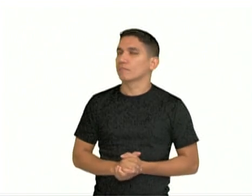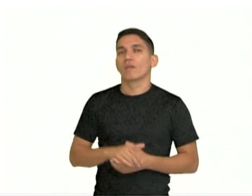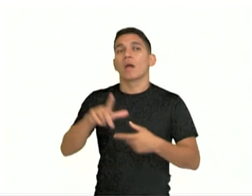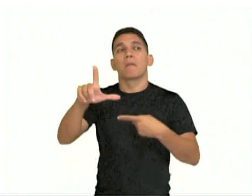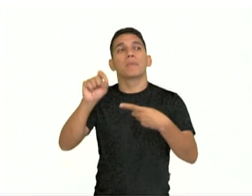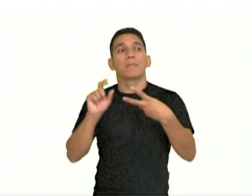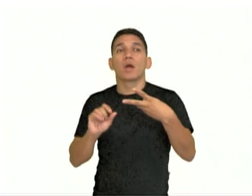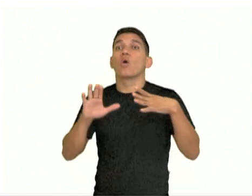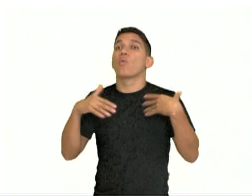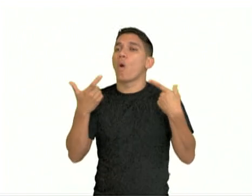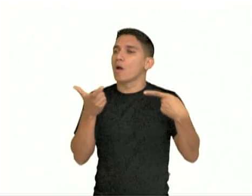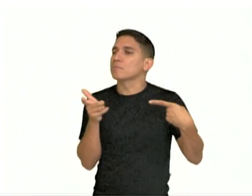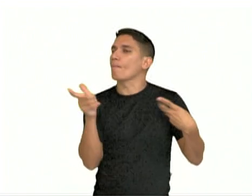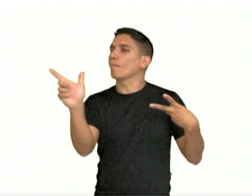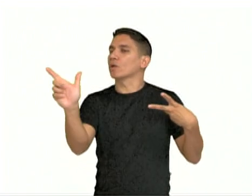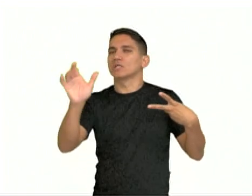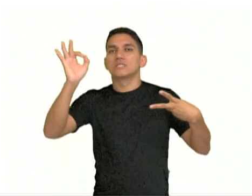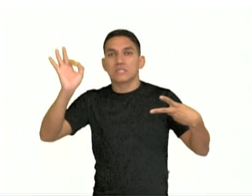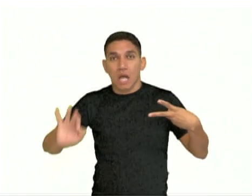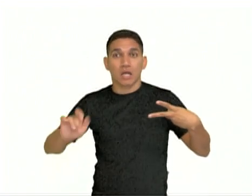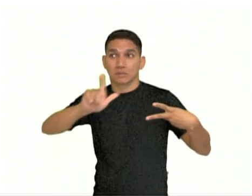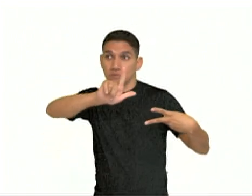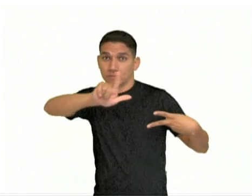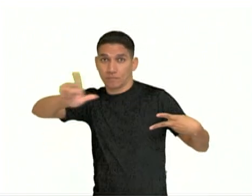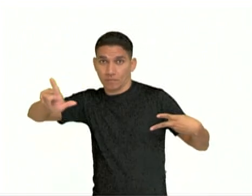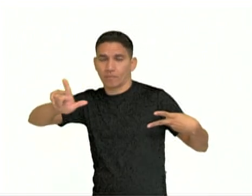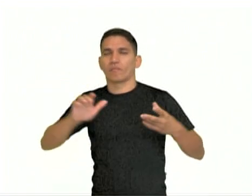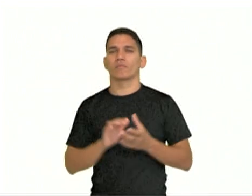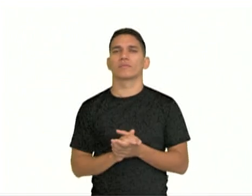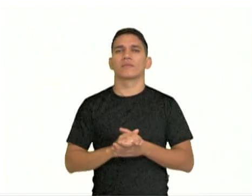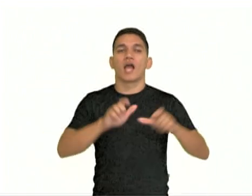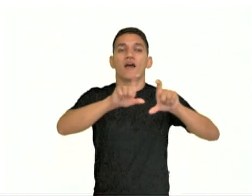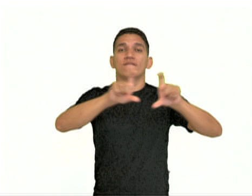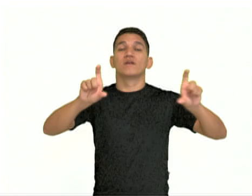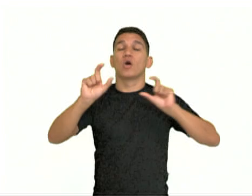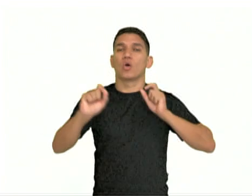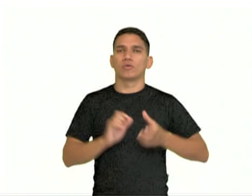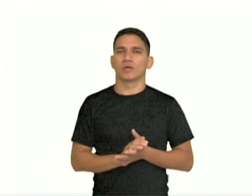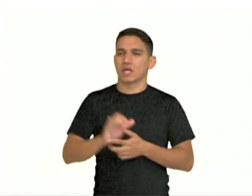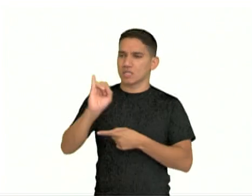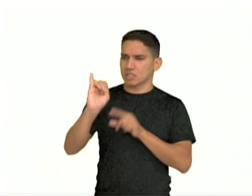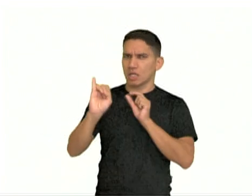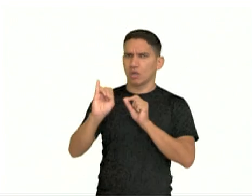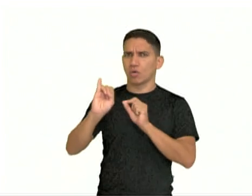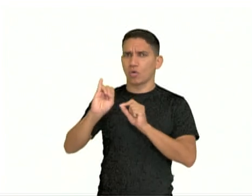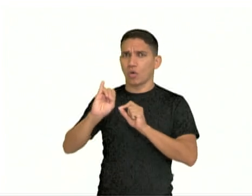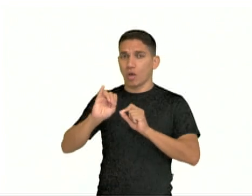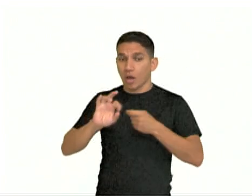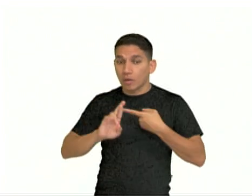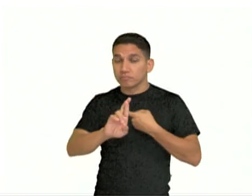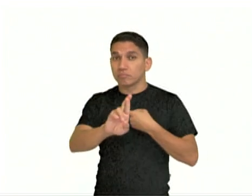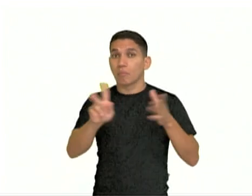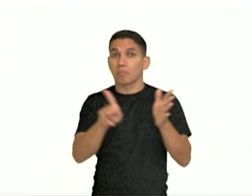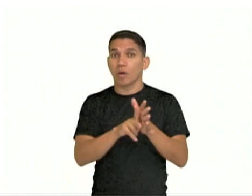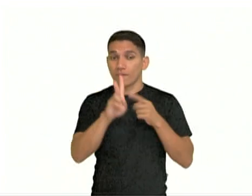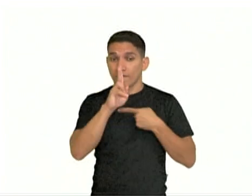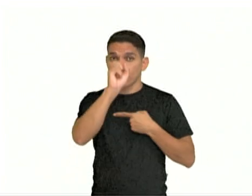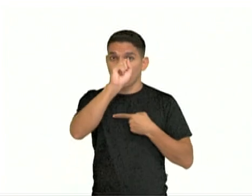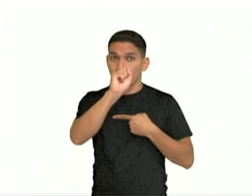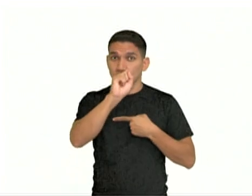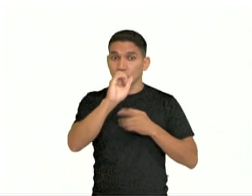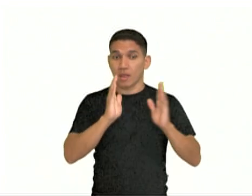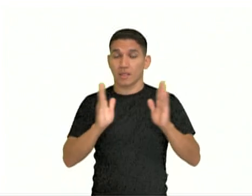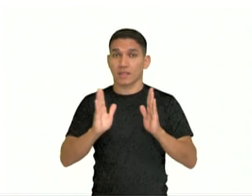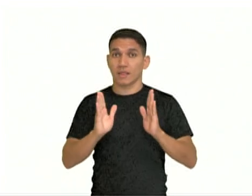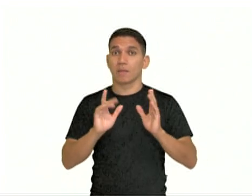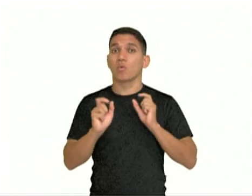que completa também corretamente a frase. O impulso é determinado por uma força aplicada em um intervalo de... Alternativa